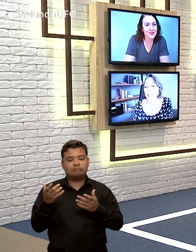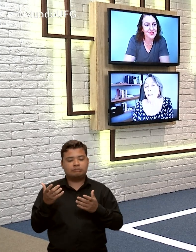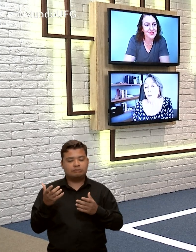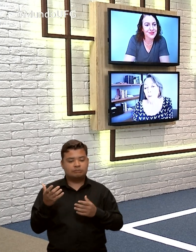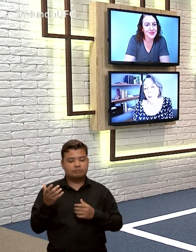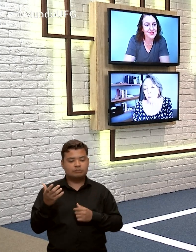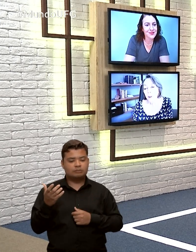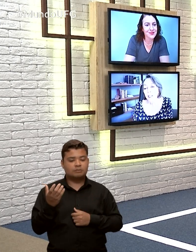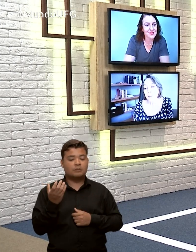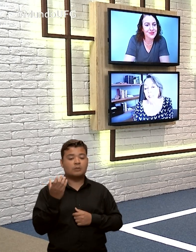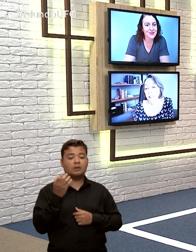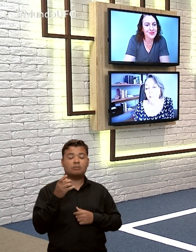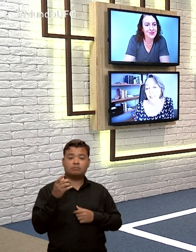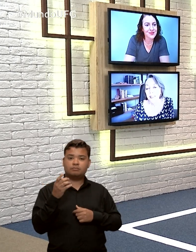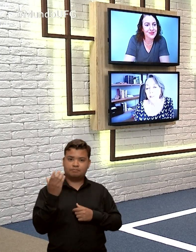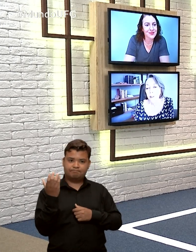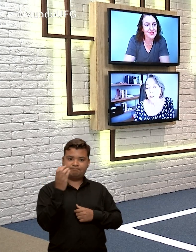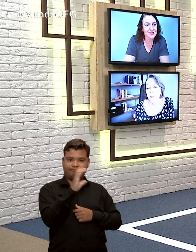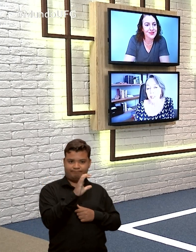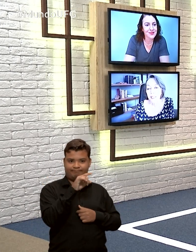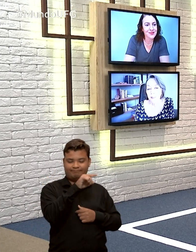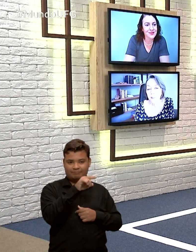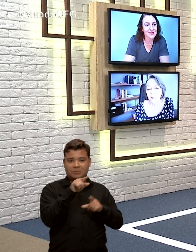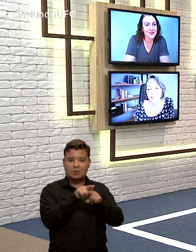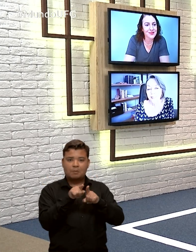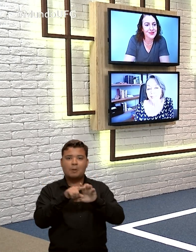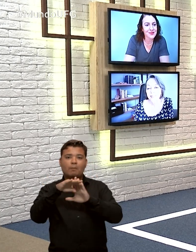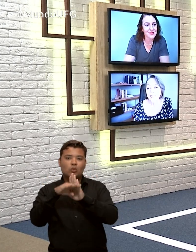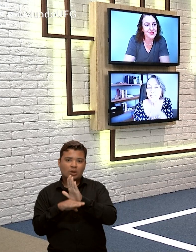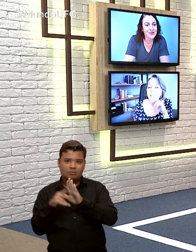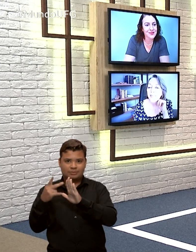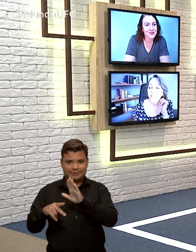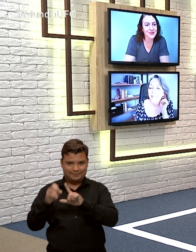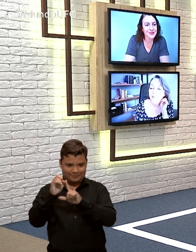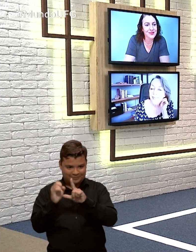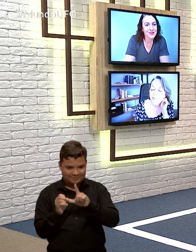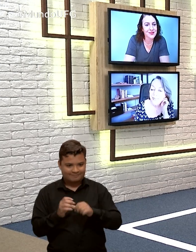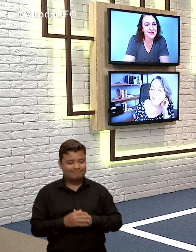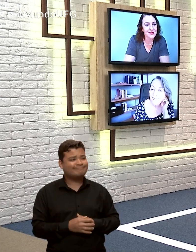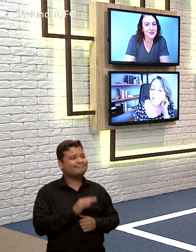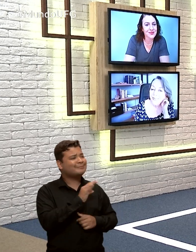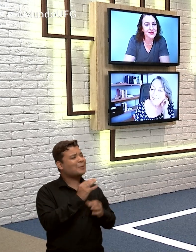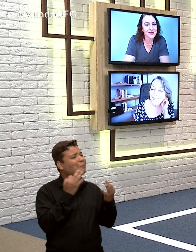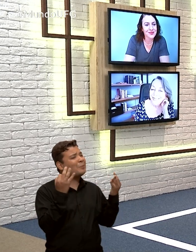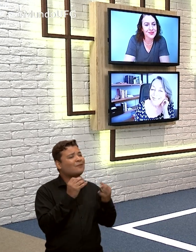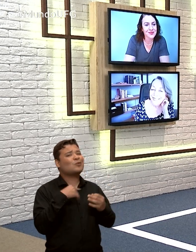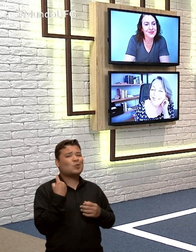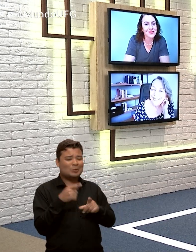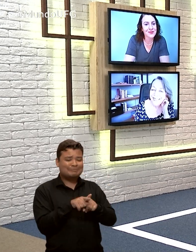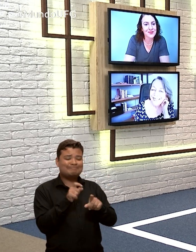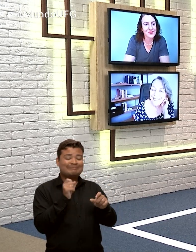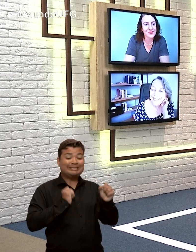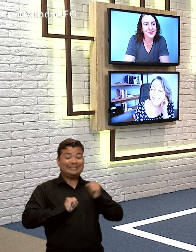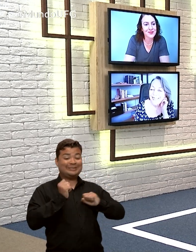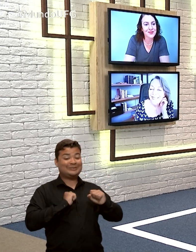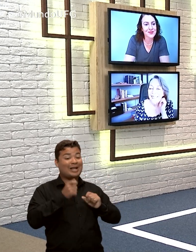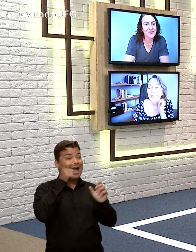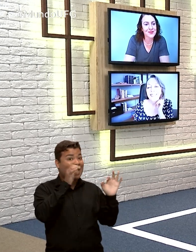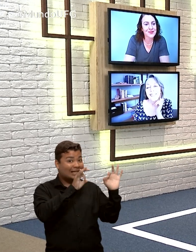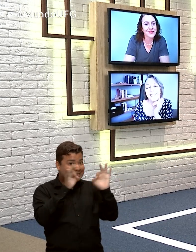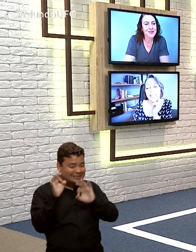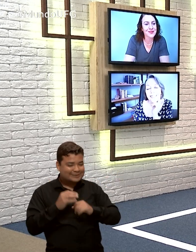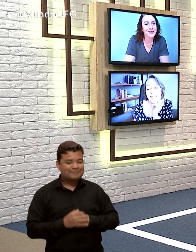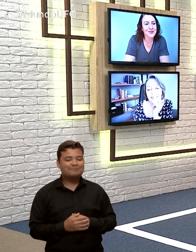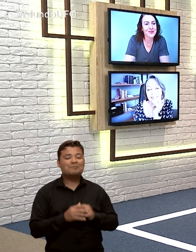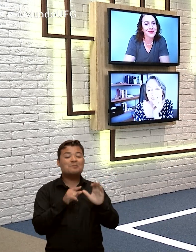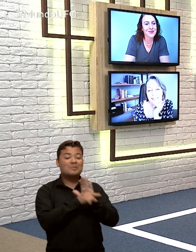junto com o livro os programas também da TV UFG. Perfeito, a gente está aqui ansioso para assistir. E,